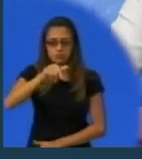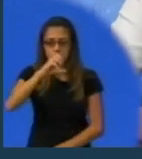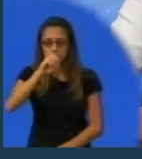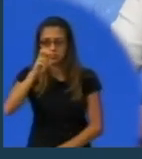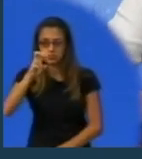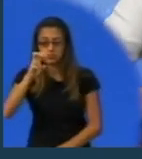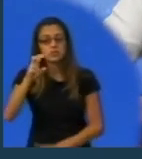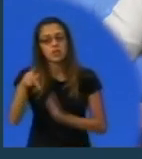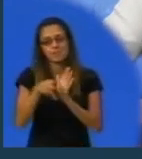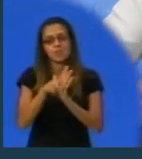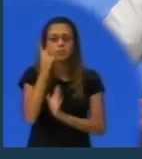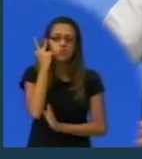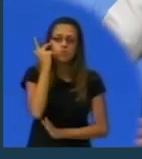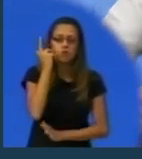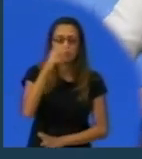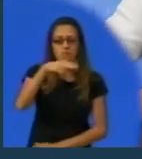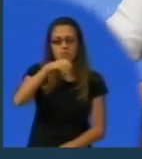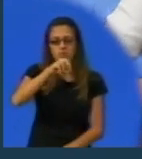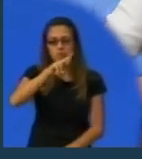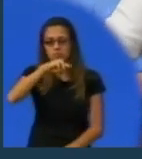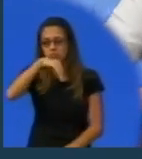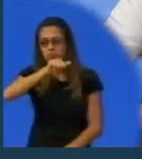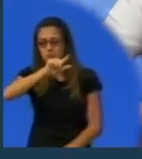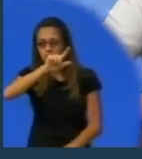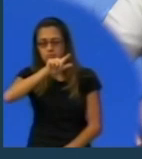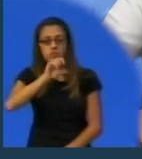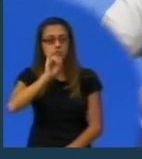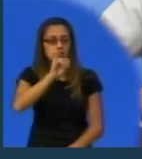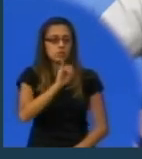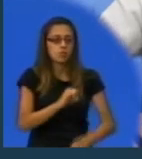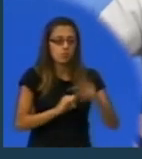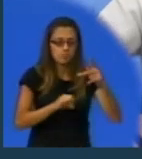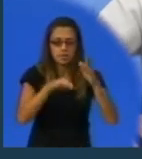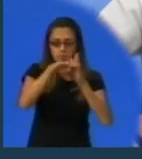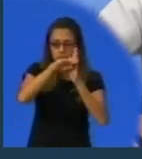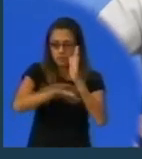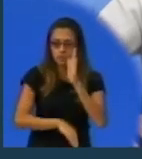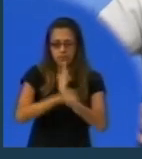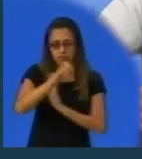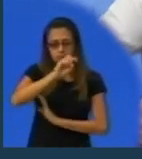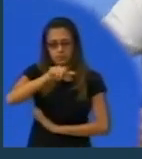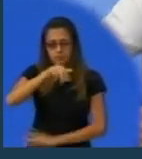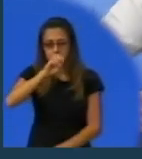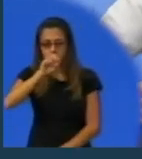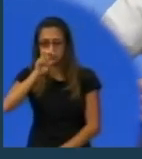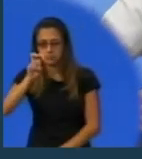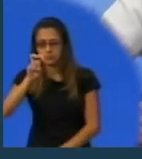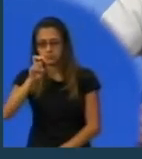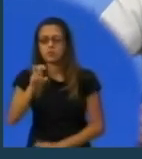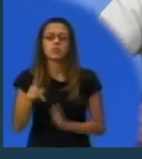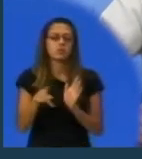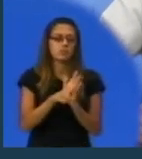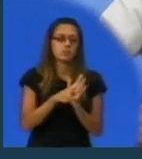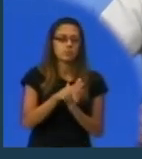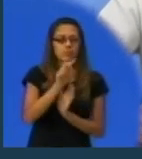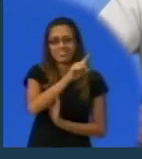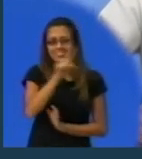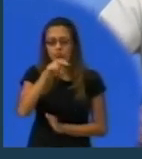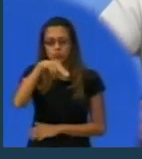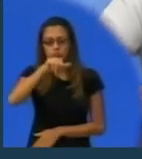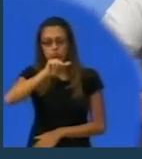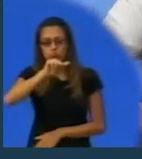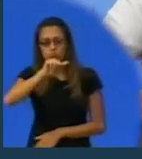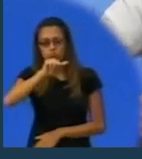é normal. Se o P for menor que 0,05, você tem um dado não